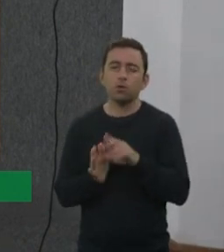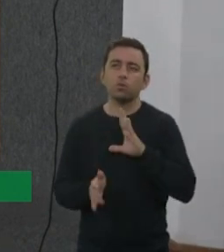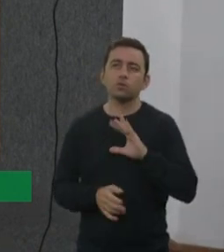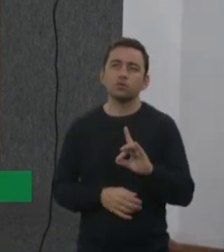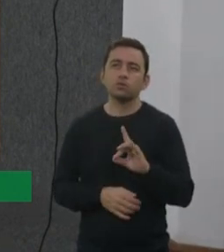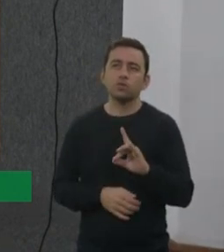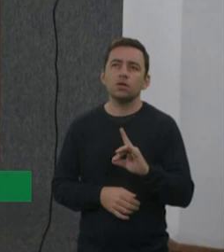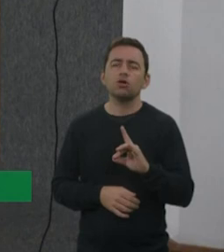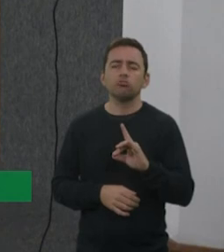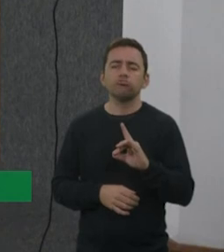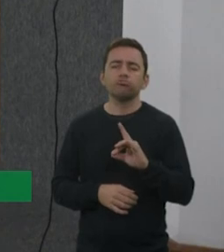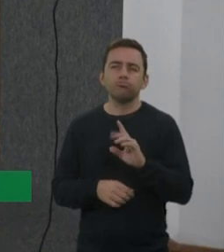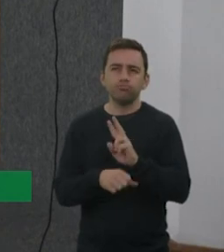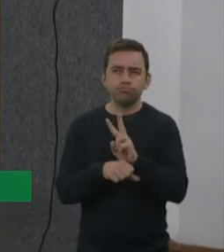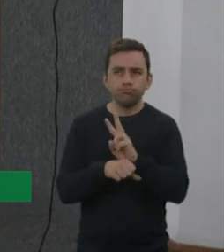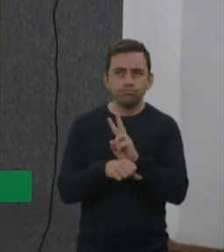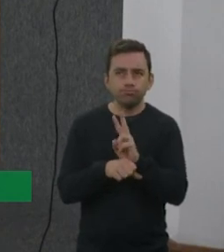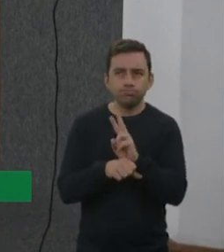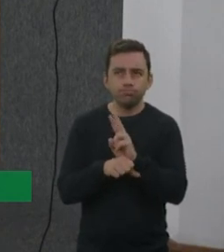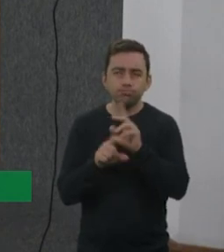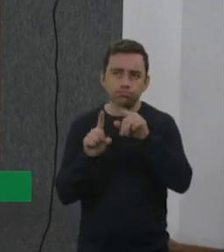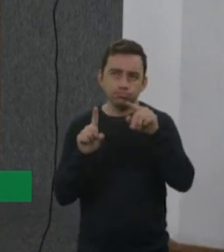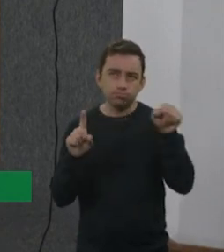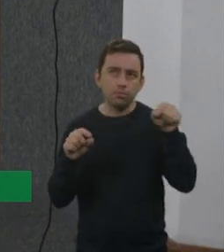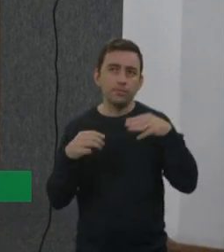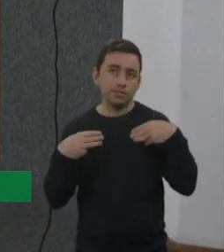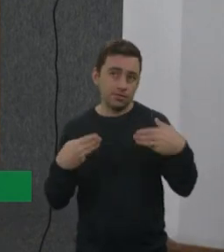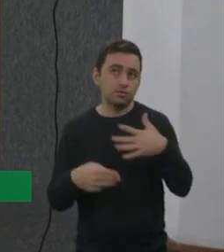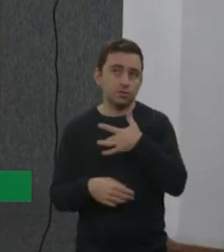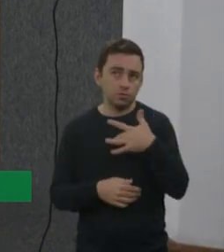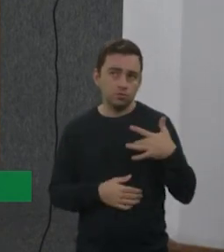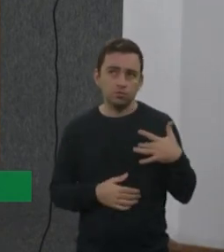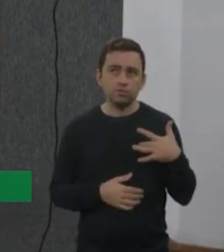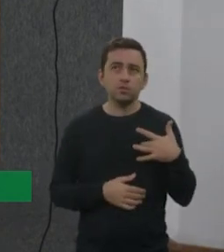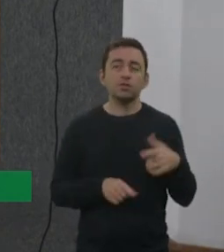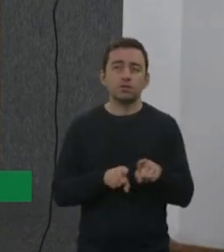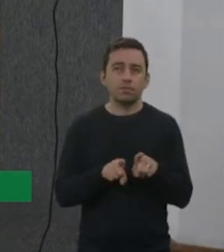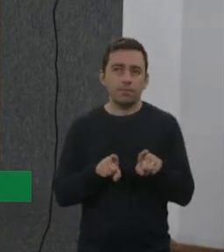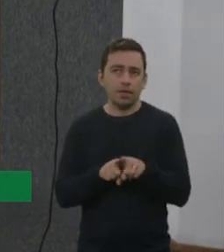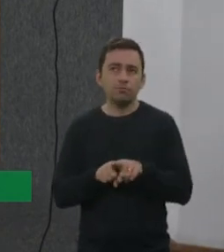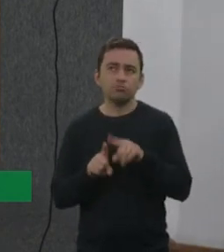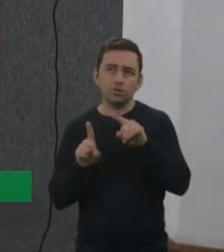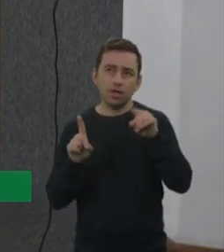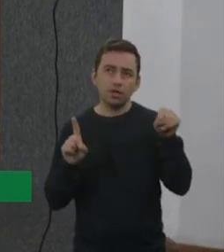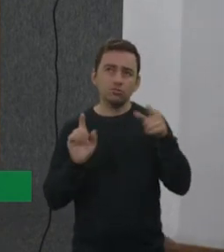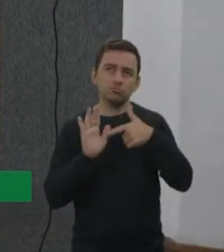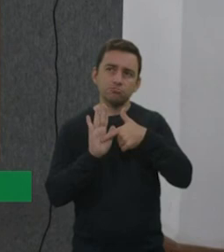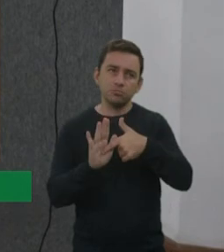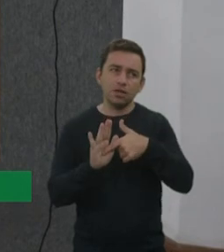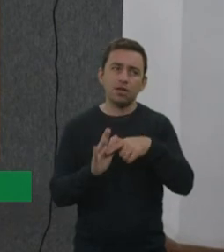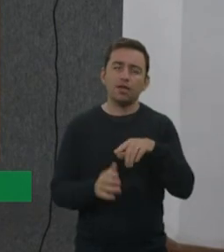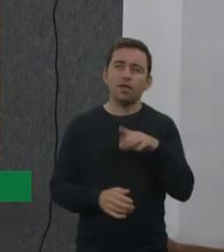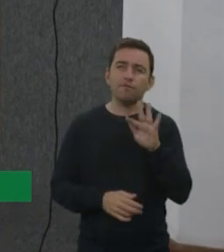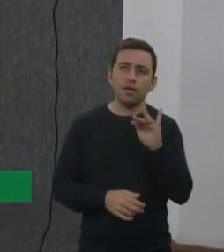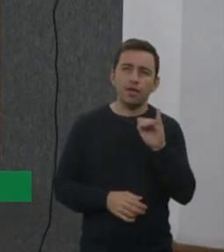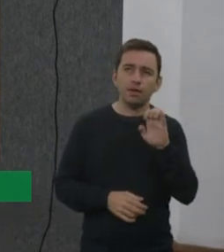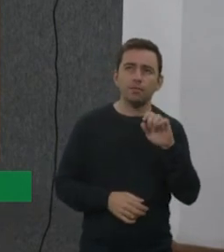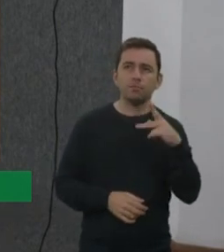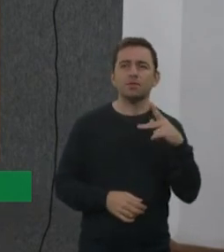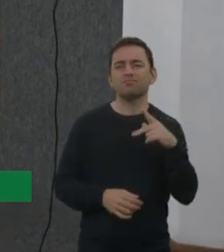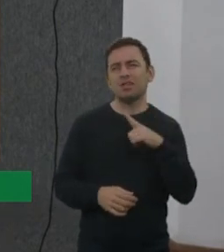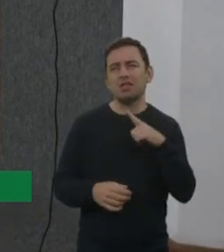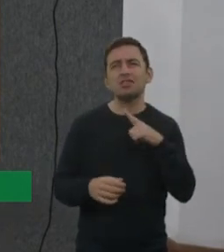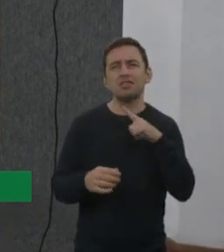esse monitoramento dos indicadores do Ministério da Saúde e os dados são fornecidos pela FEP, a gente aplica fórmulas para facilitar